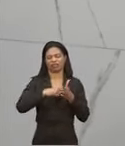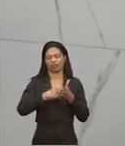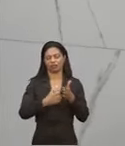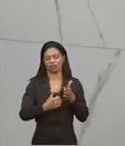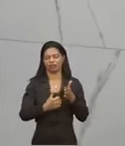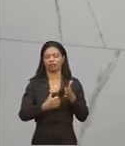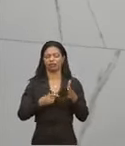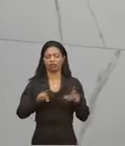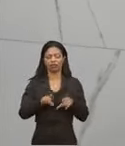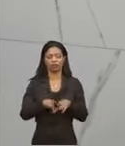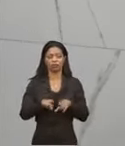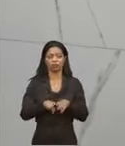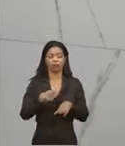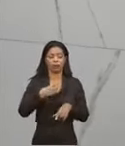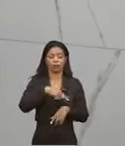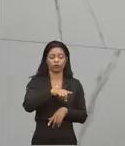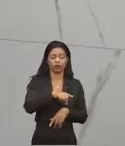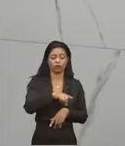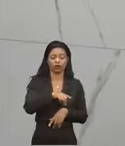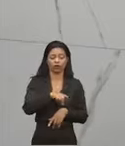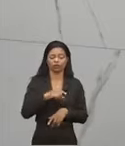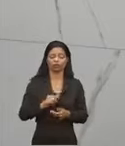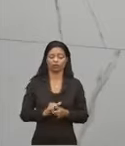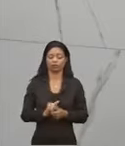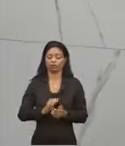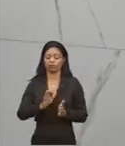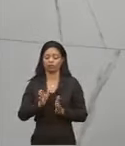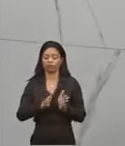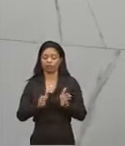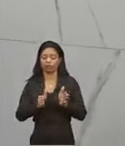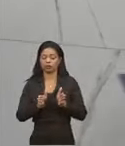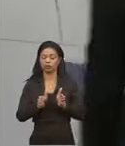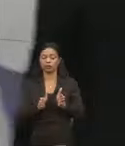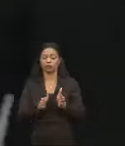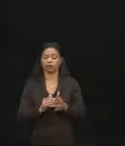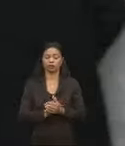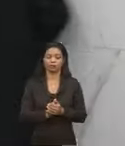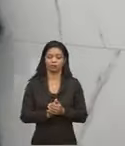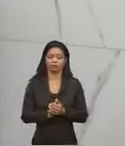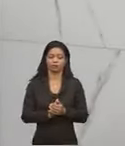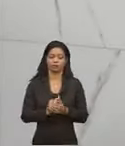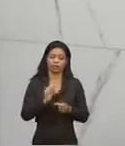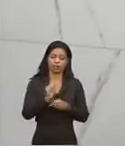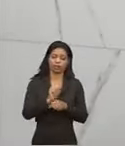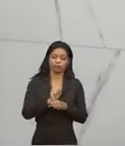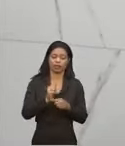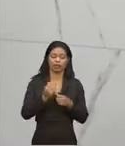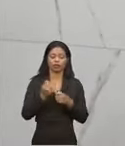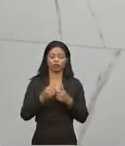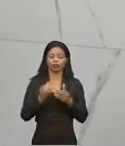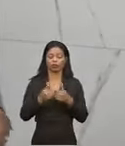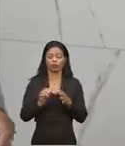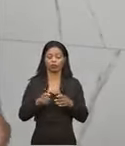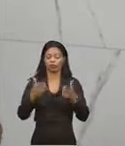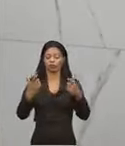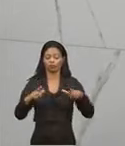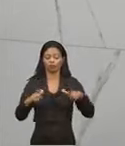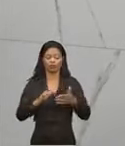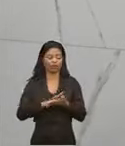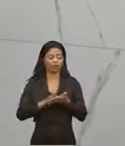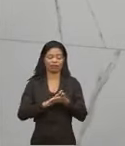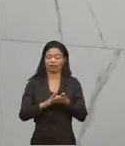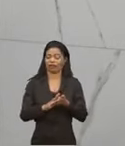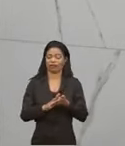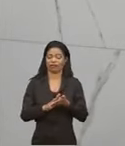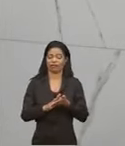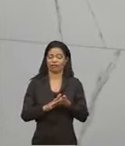pessoas se deslocam para pegar ônibus e não tem acostamento, não tem ciclovia. E eu trouxe aqui essa indicação, foi uma observação